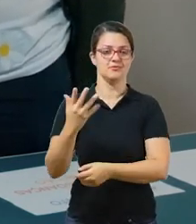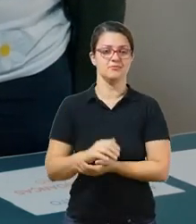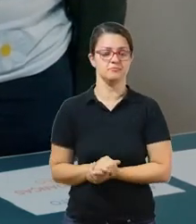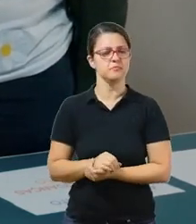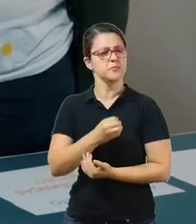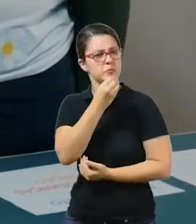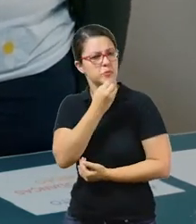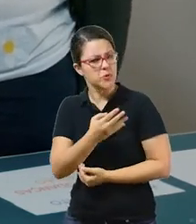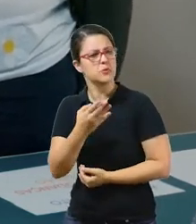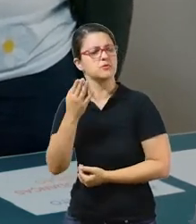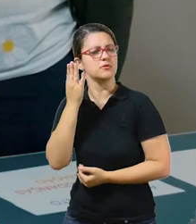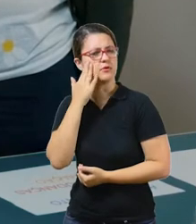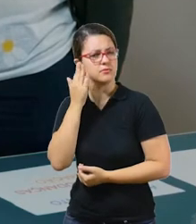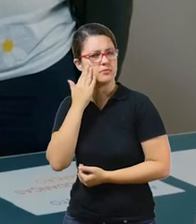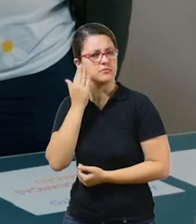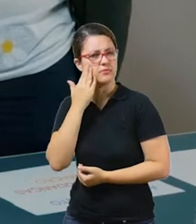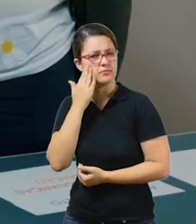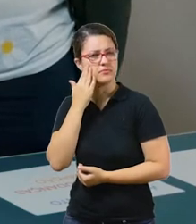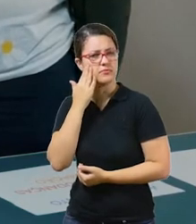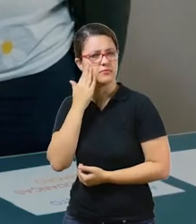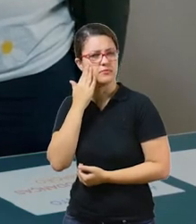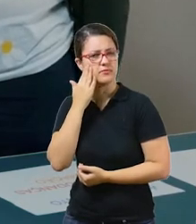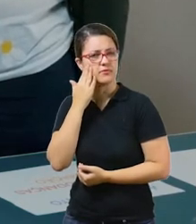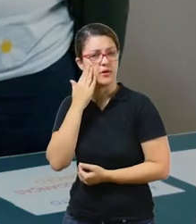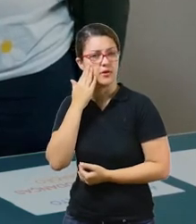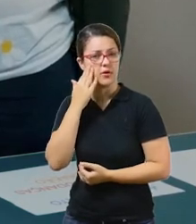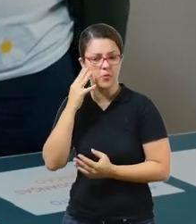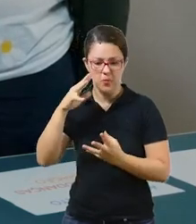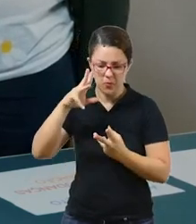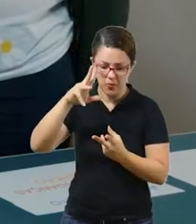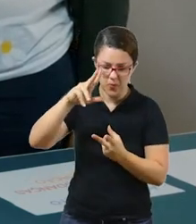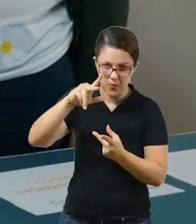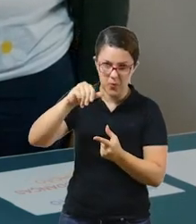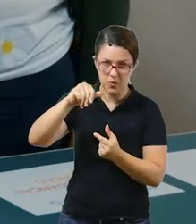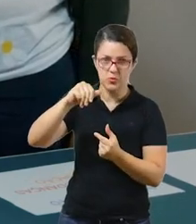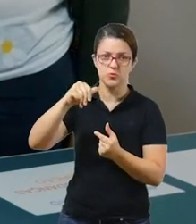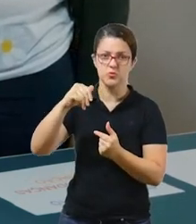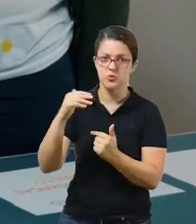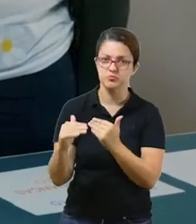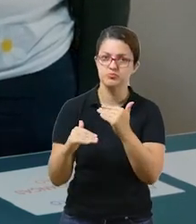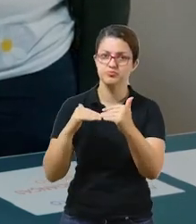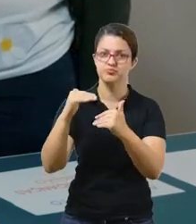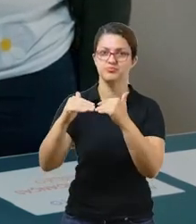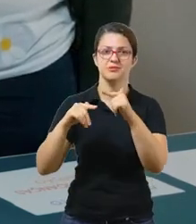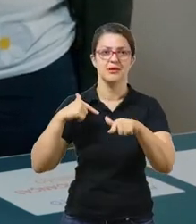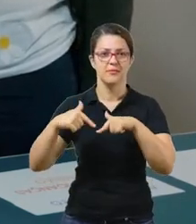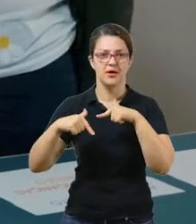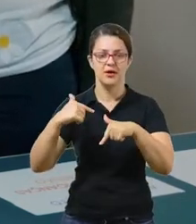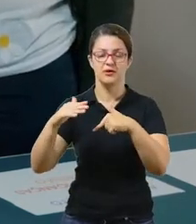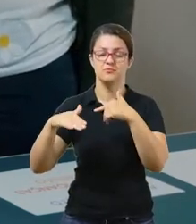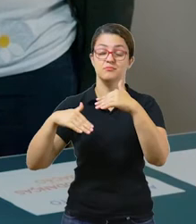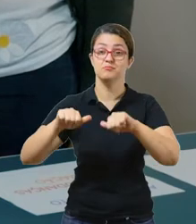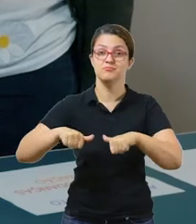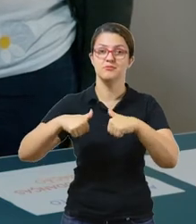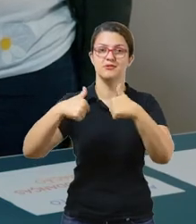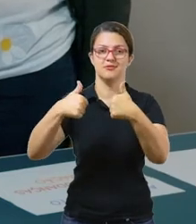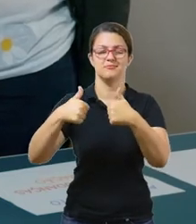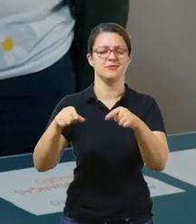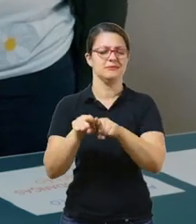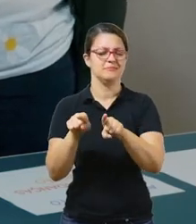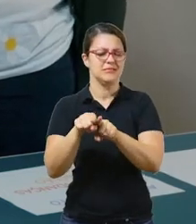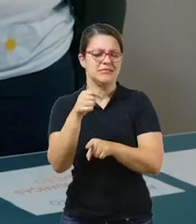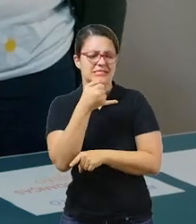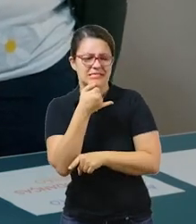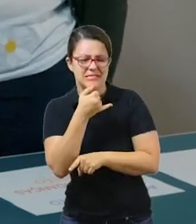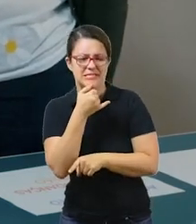bom saber que a gente trabalhando para o mundo ficar melhor, mas também é triste ver tantas notícias ruins como